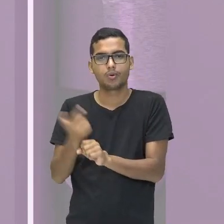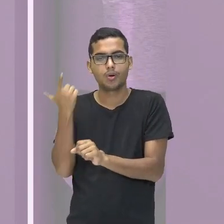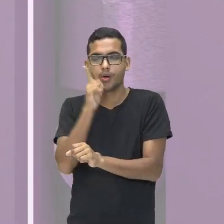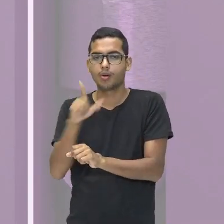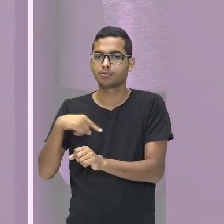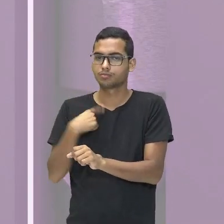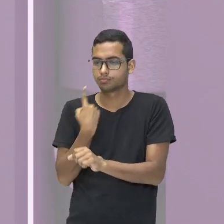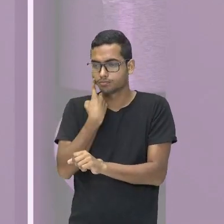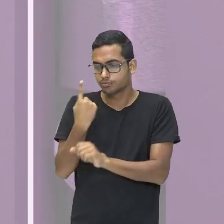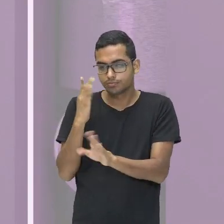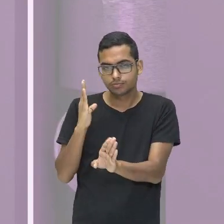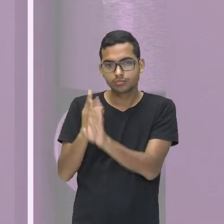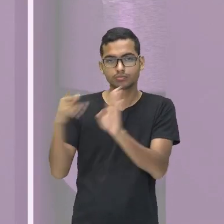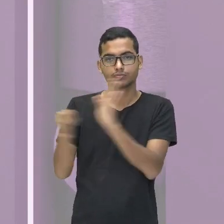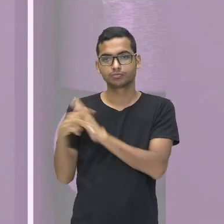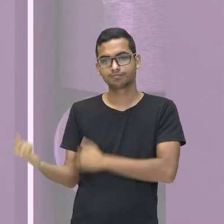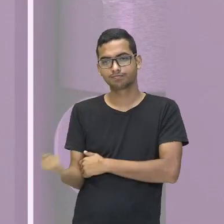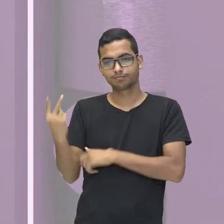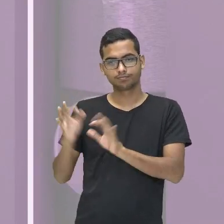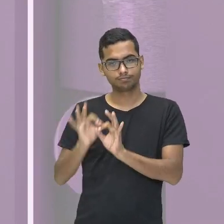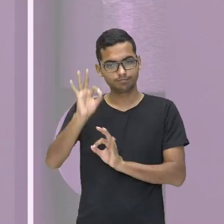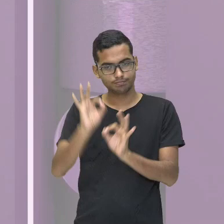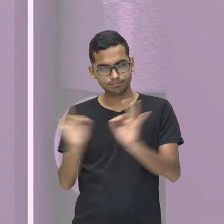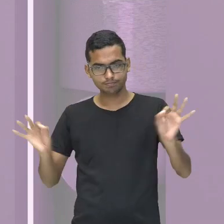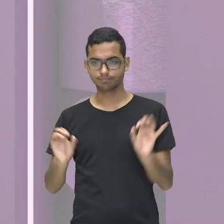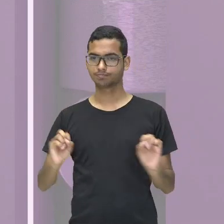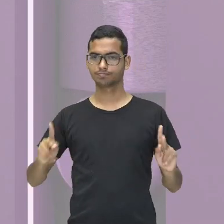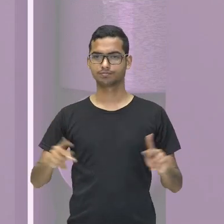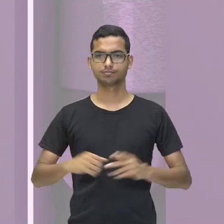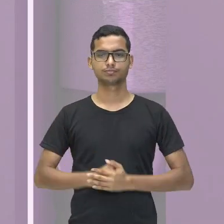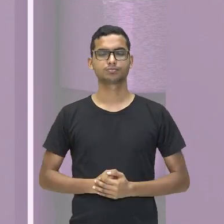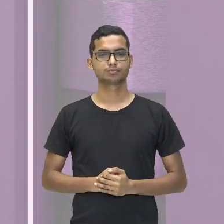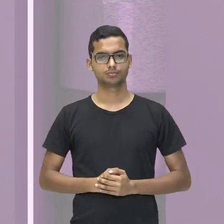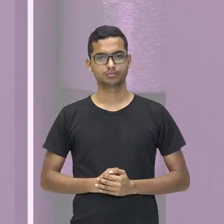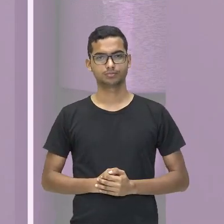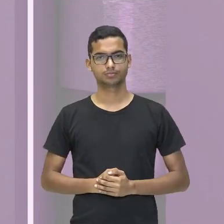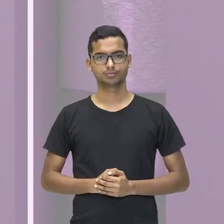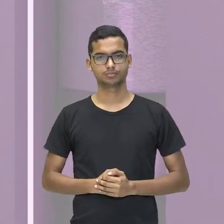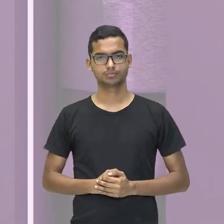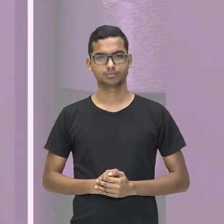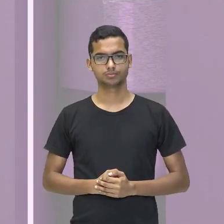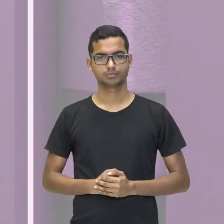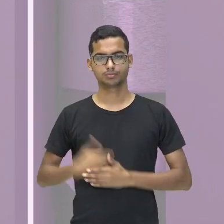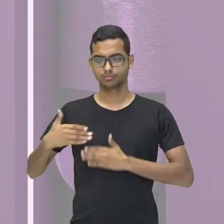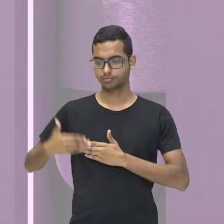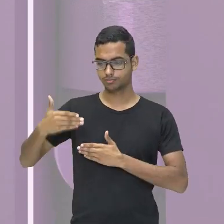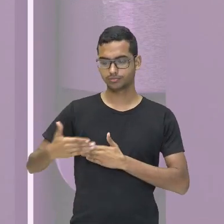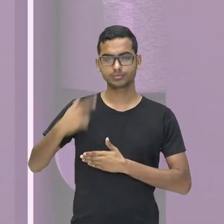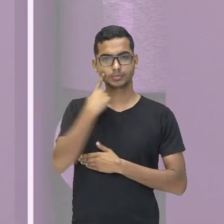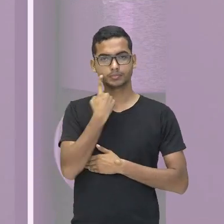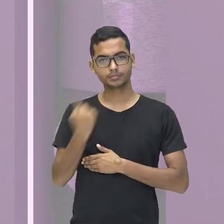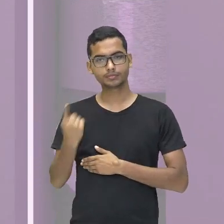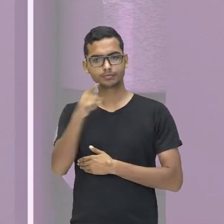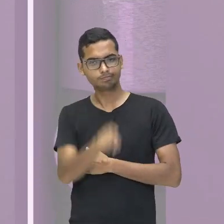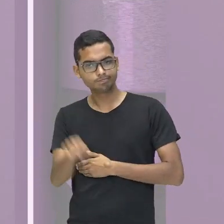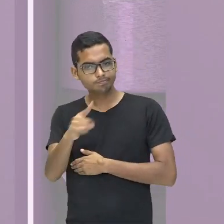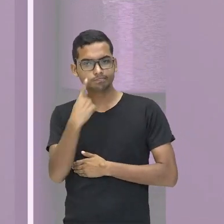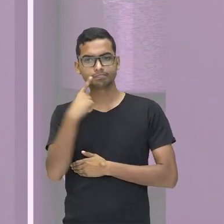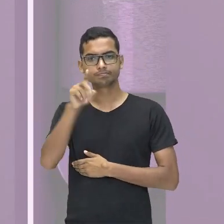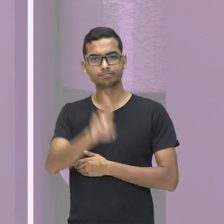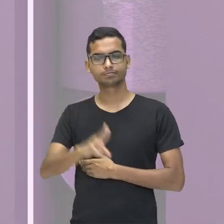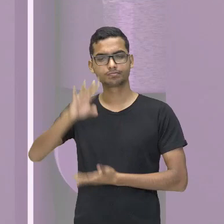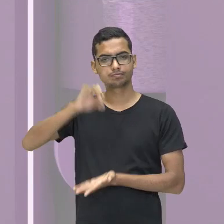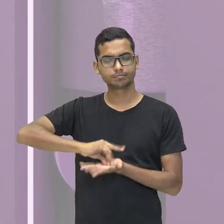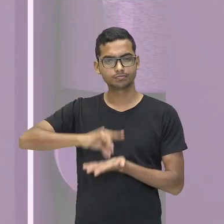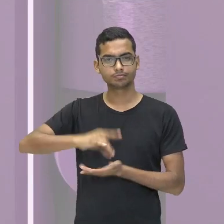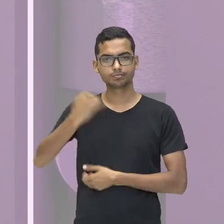os valores da distância, tá bom? Então, esse é o próximo passo, inclusive, né? Você vai fazer, então,